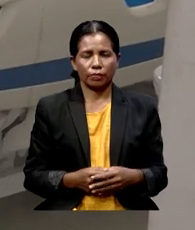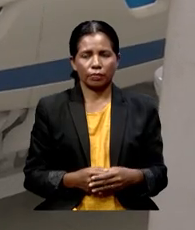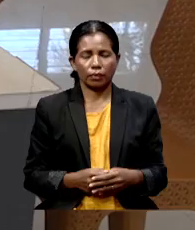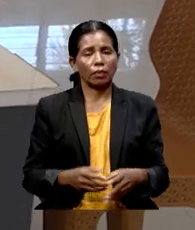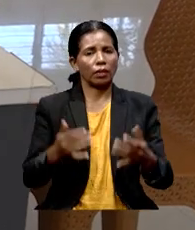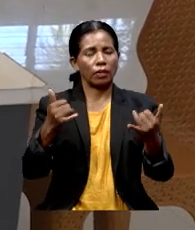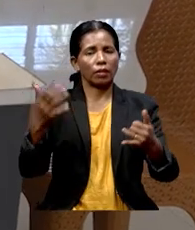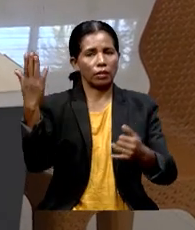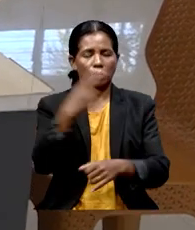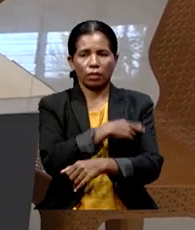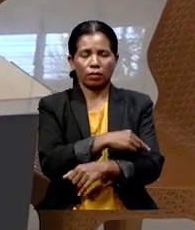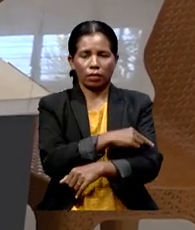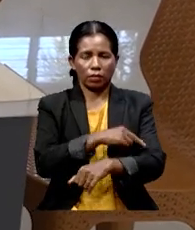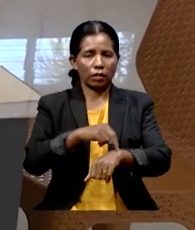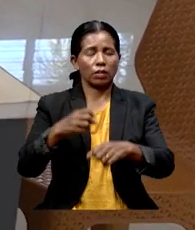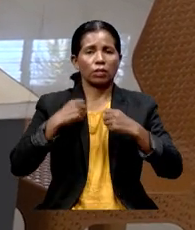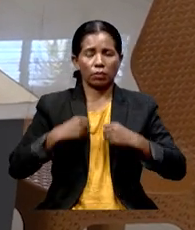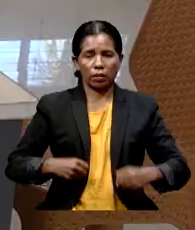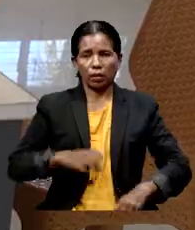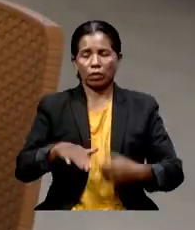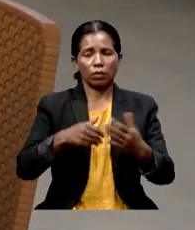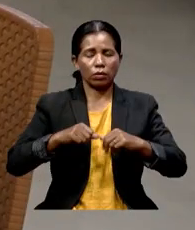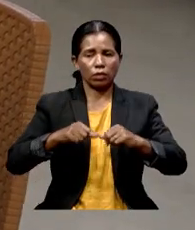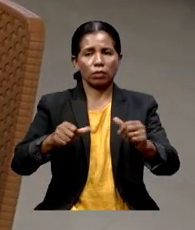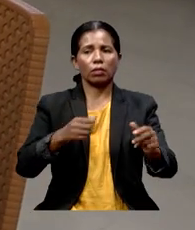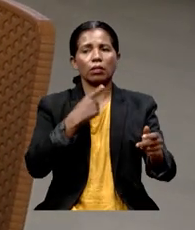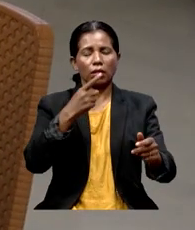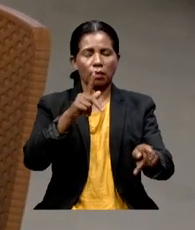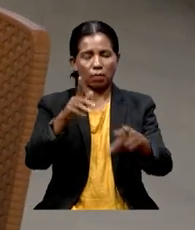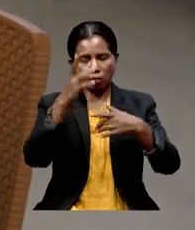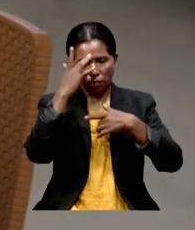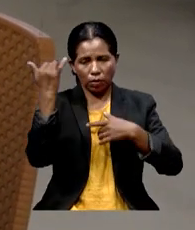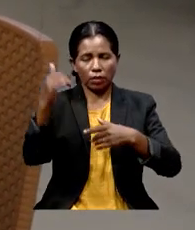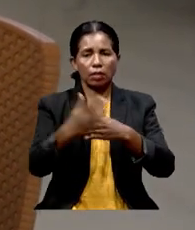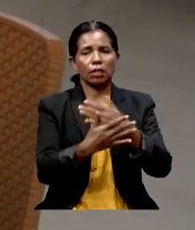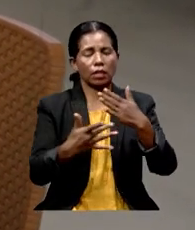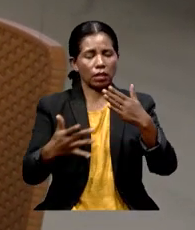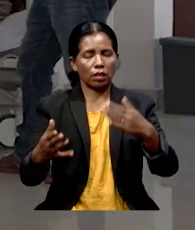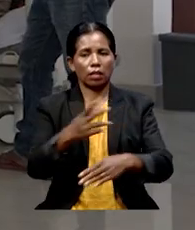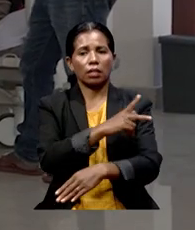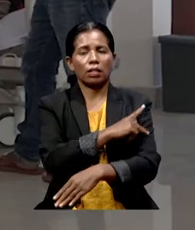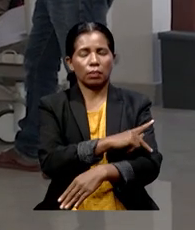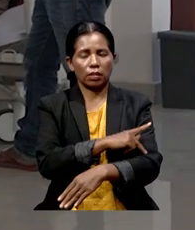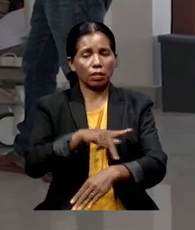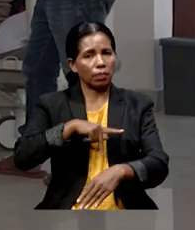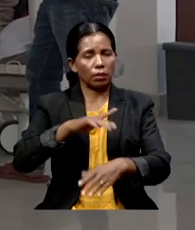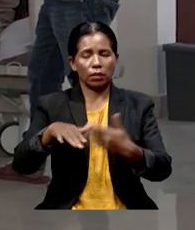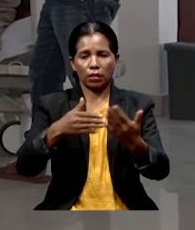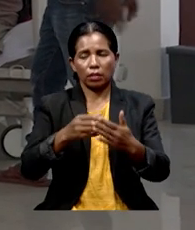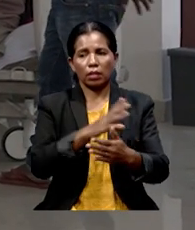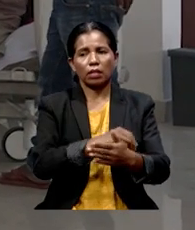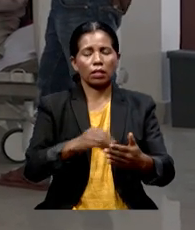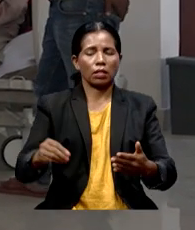Dada unha e hospital no centro de saúde Sira Balon continua a ruca paciente Sira Bahasa Iran e a clínica privada Sira, também a facilidade